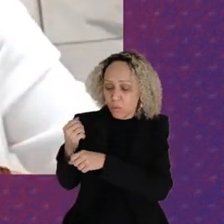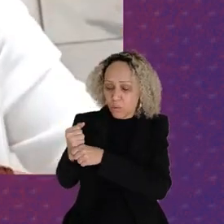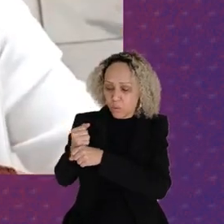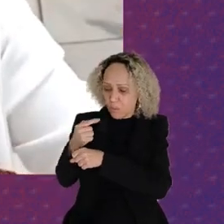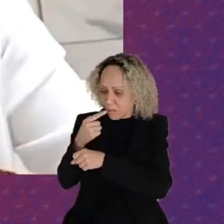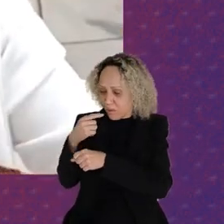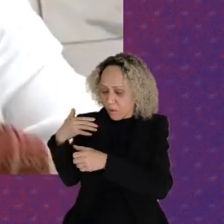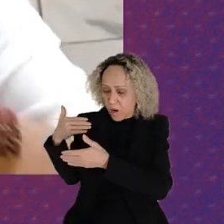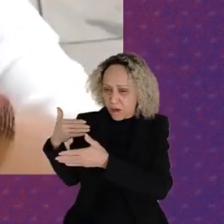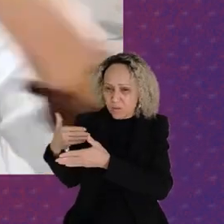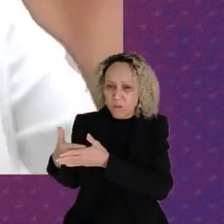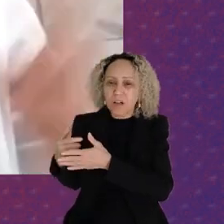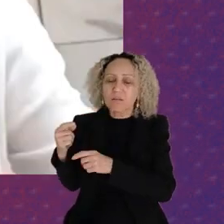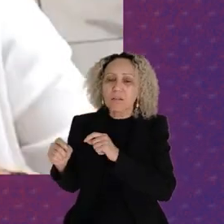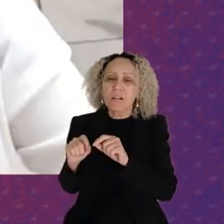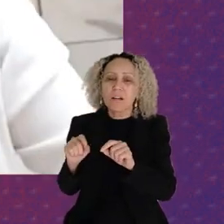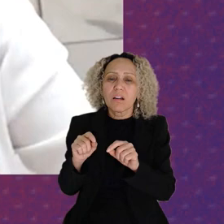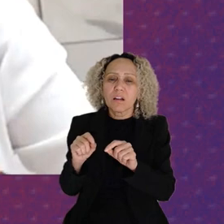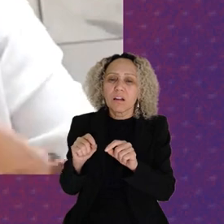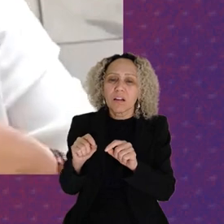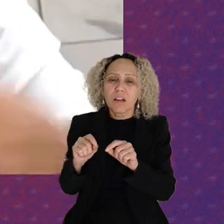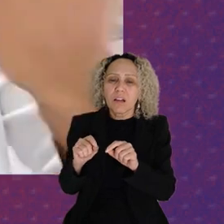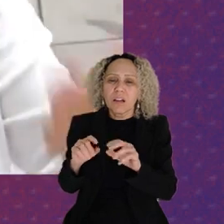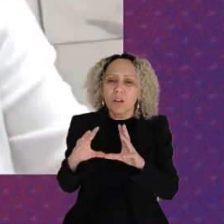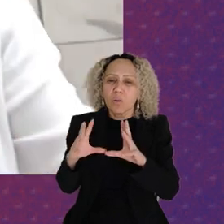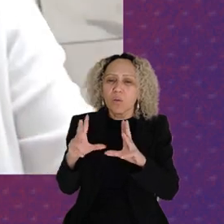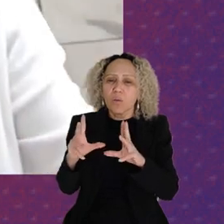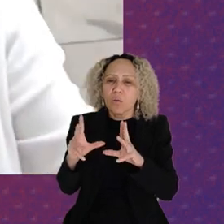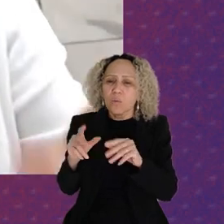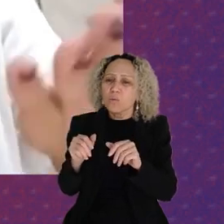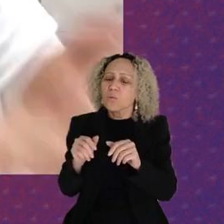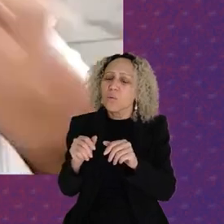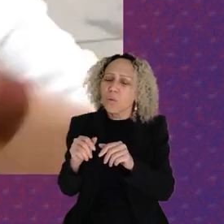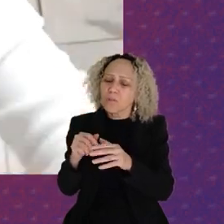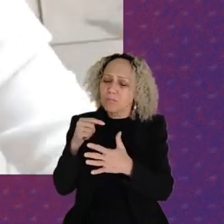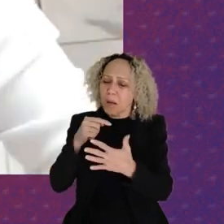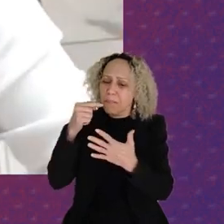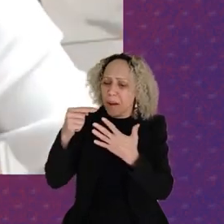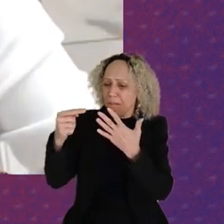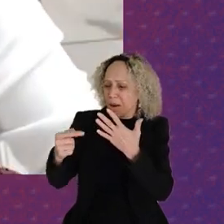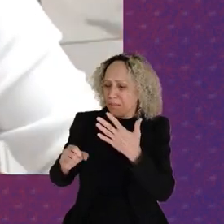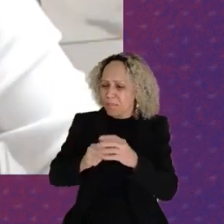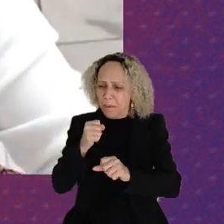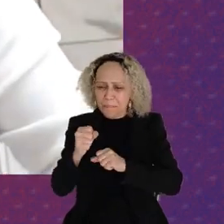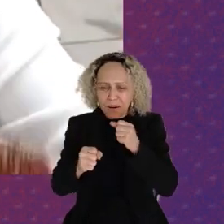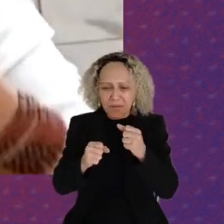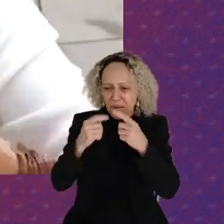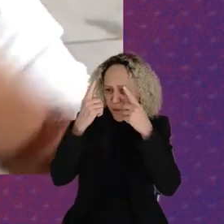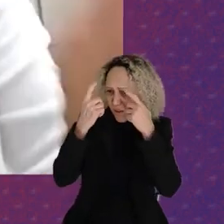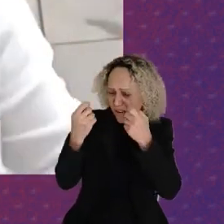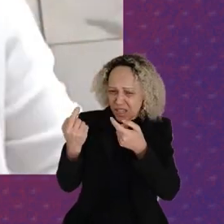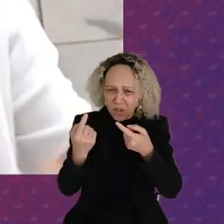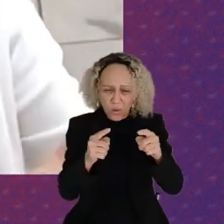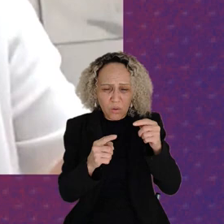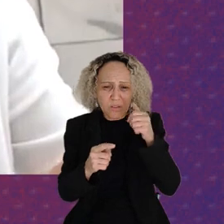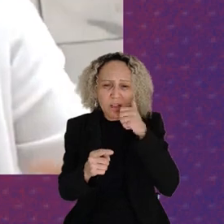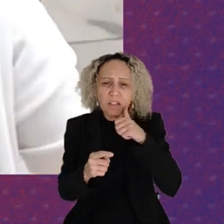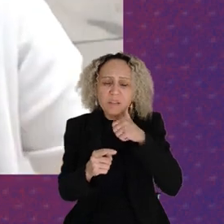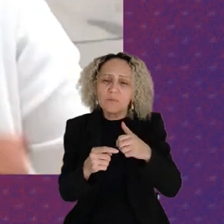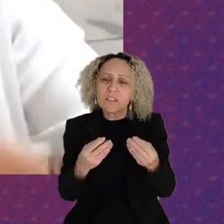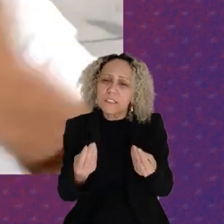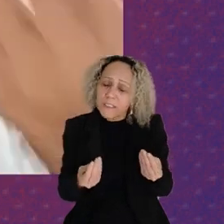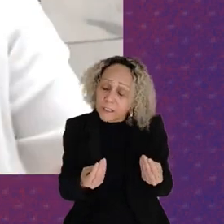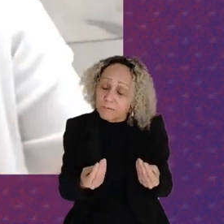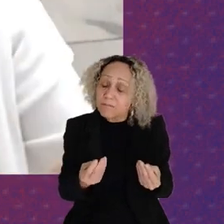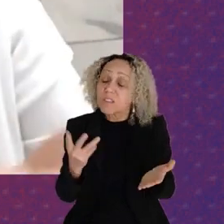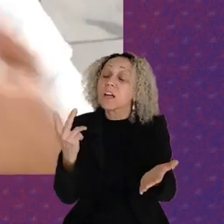todos dessas inúmeras violências contra as mulheres subiram. E, em decorrência disso, os índices de feminicídio